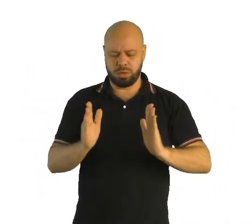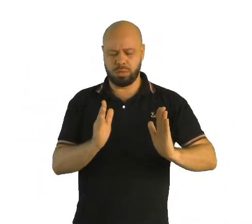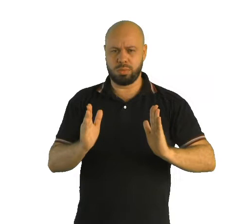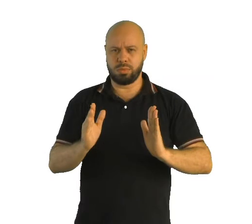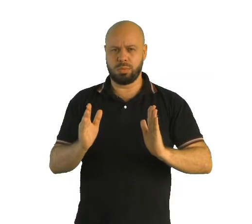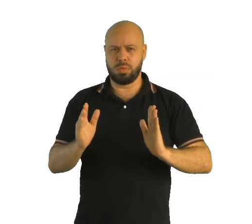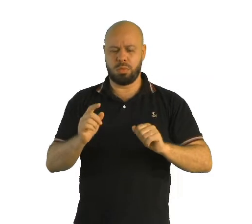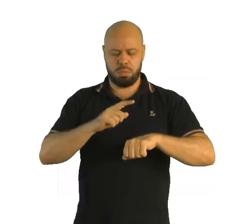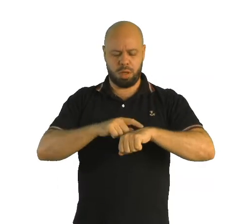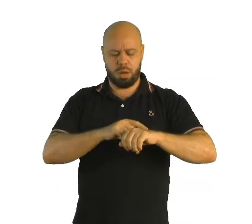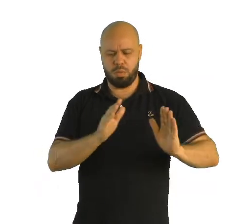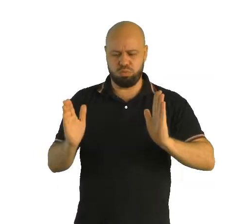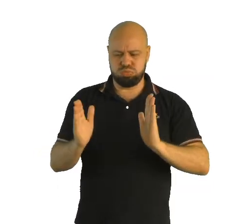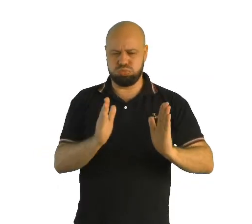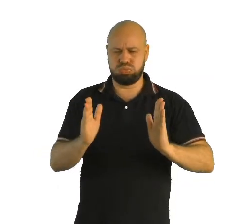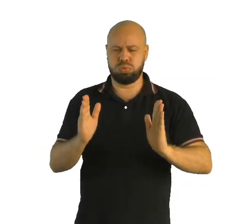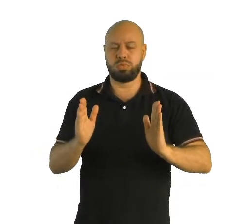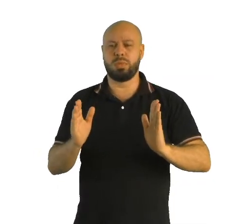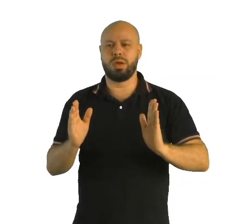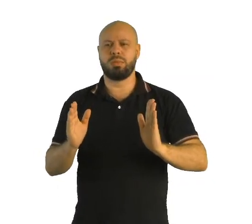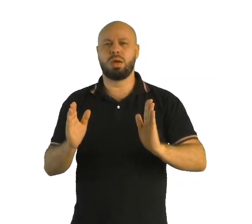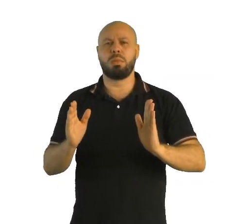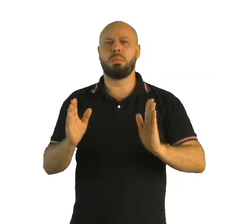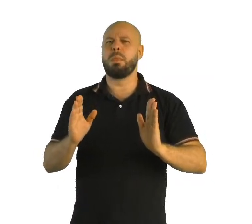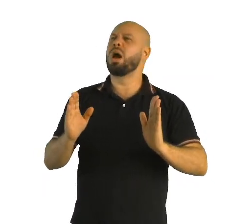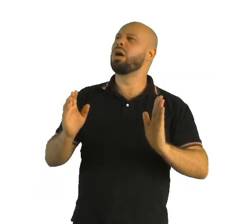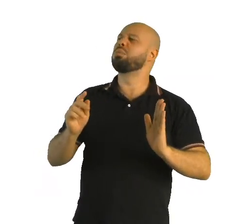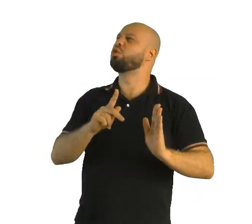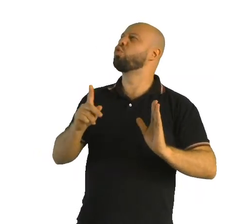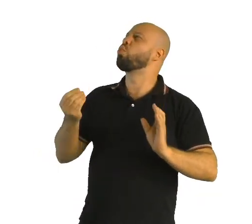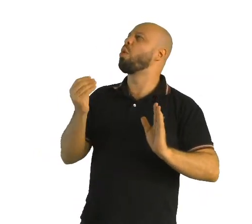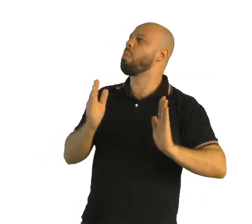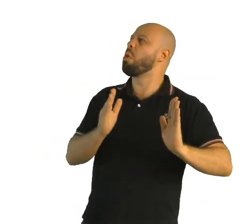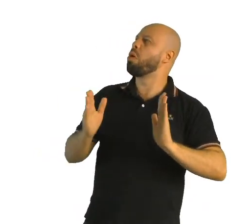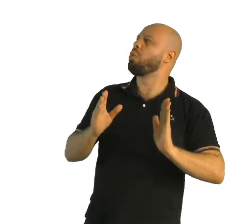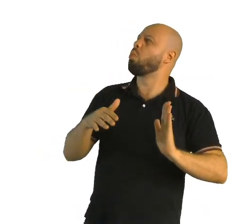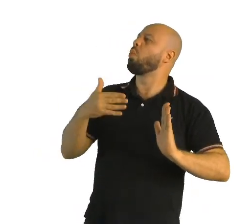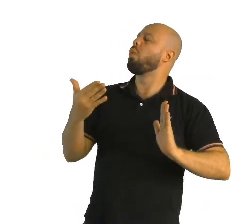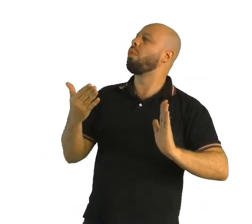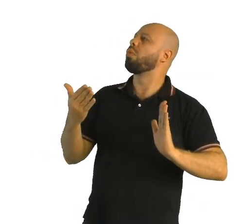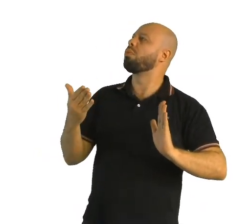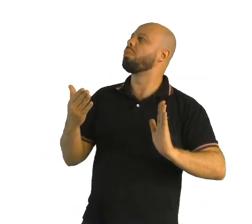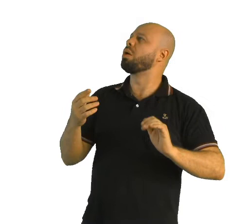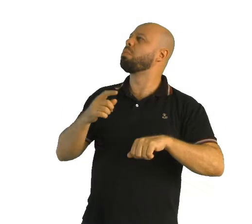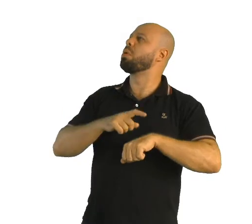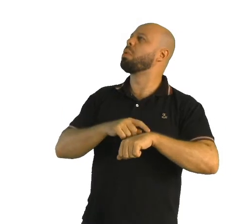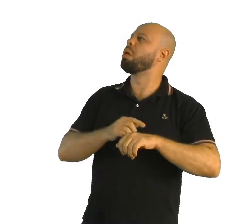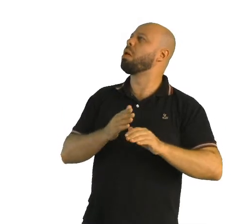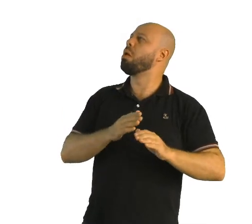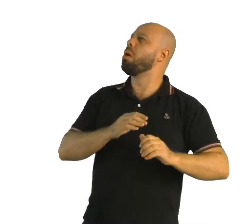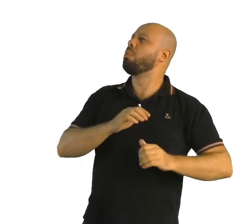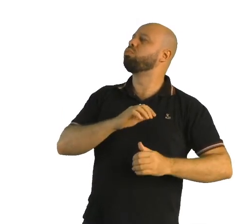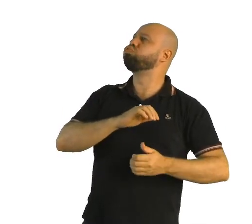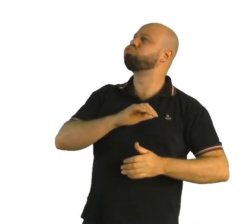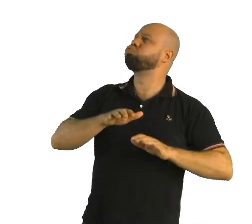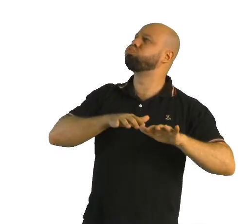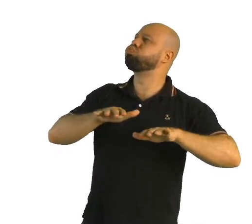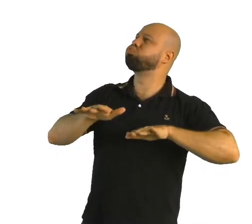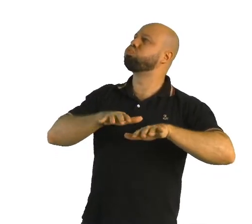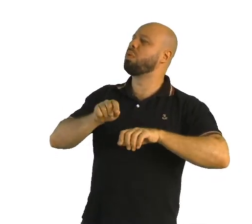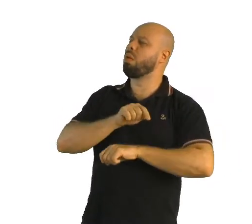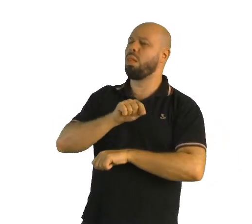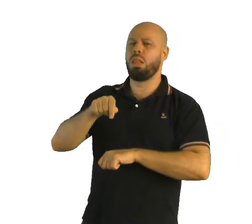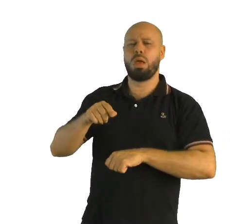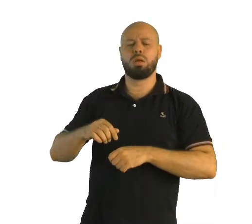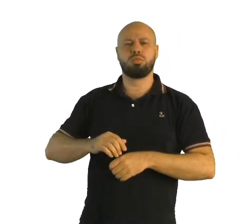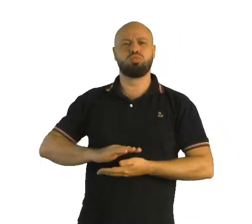É o período, nós devemos destacar a cronologia. Professor, qual foi o período que ocorreu esse movimento do Renascimento?